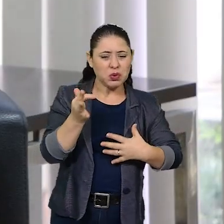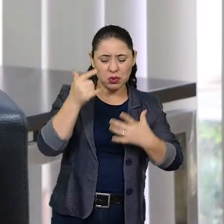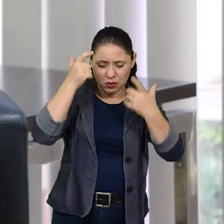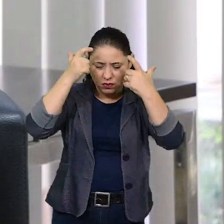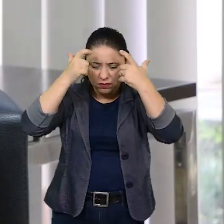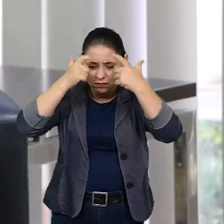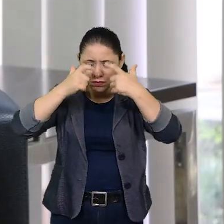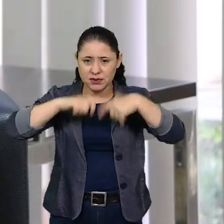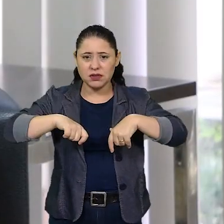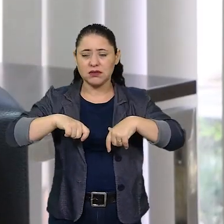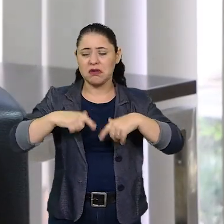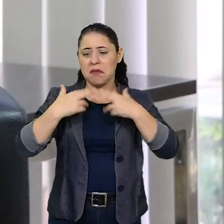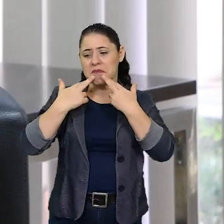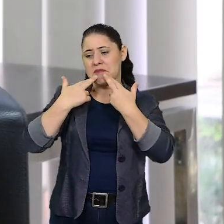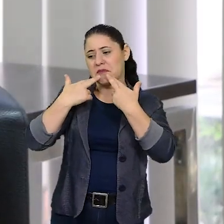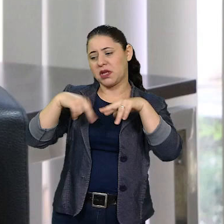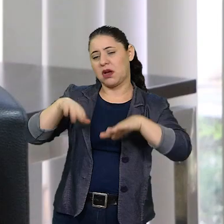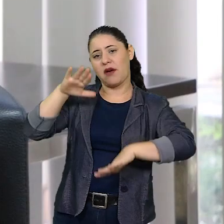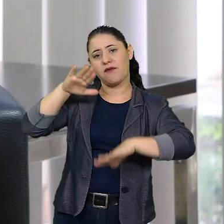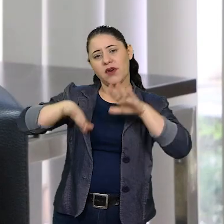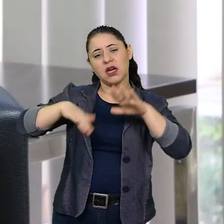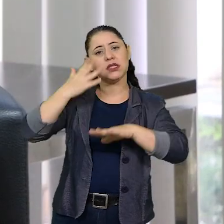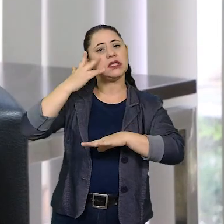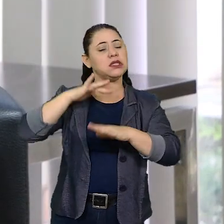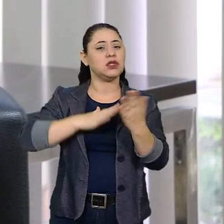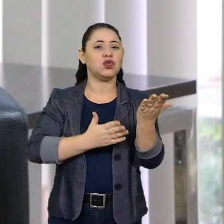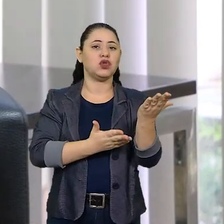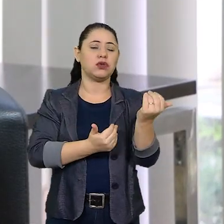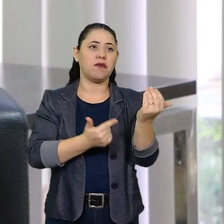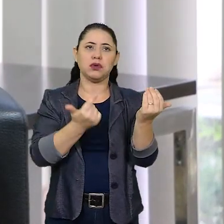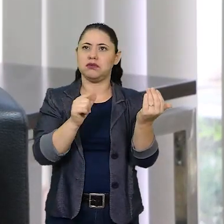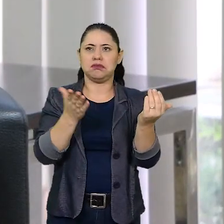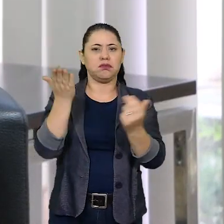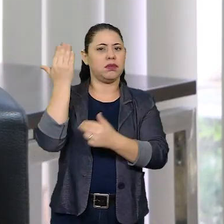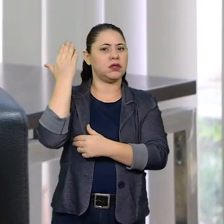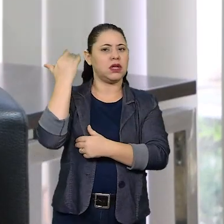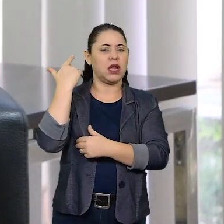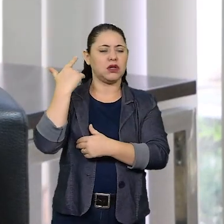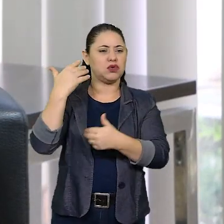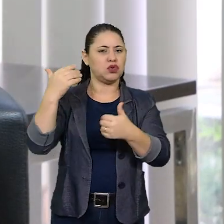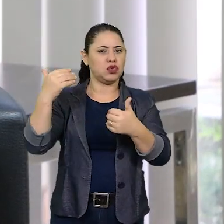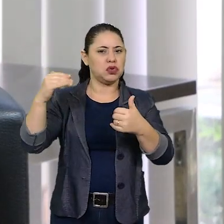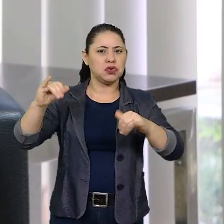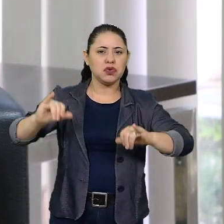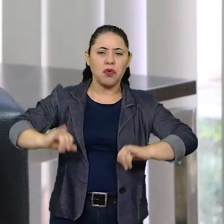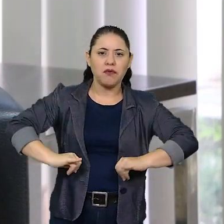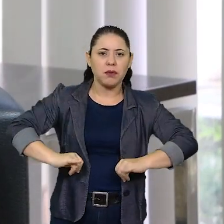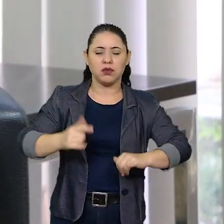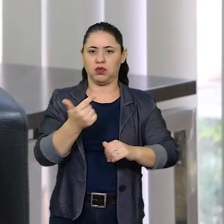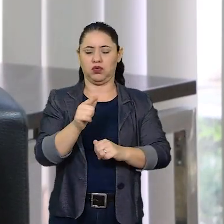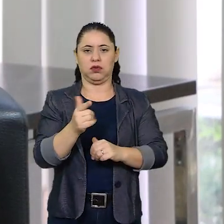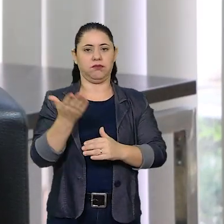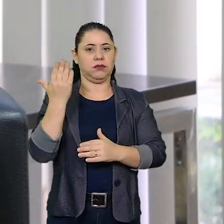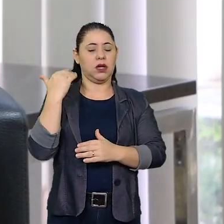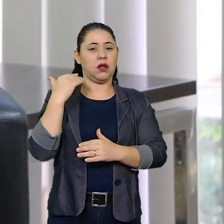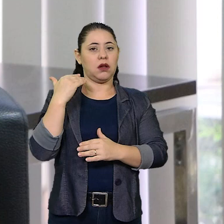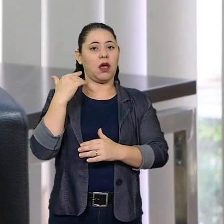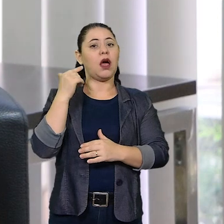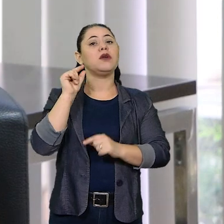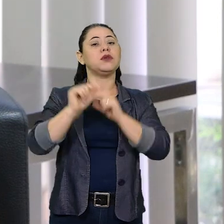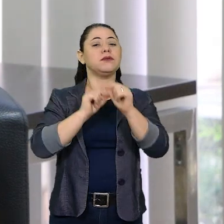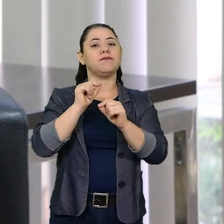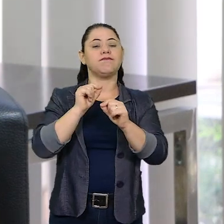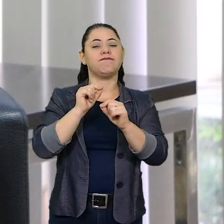dores, queixas, que às vezes a criança ou o adolescente não tinha antes de sofrê-la. Enfim,